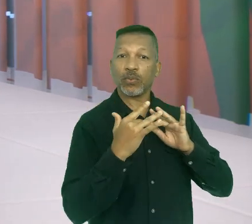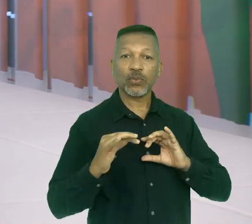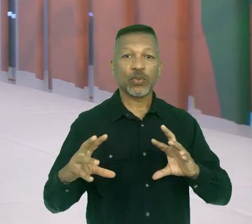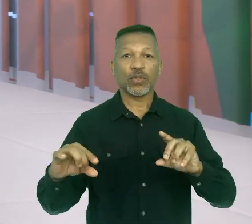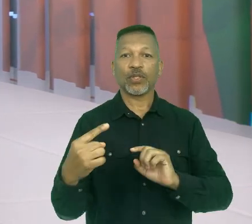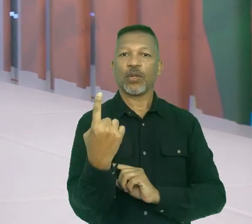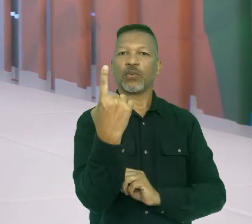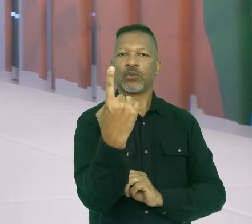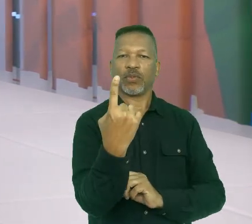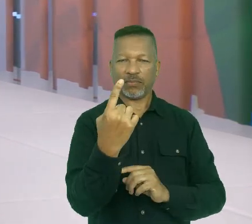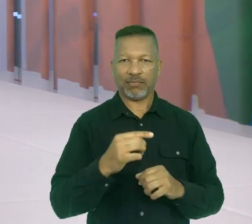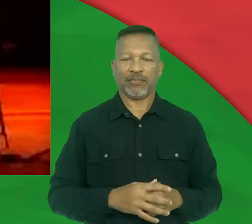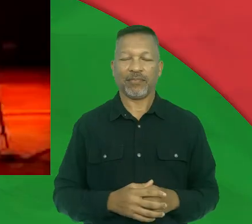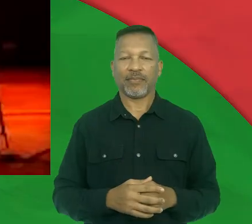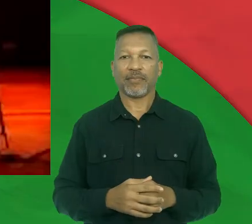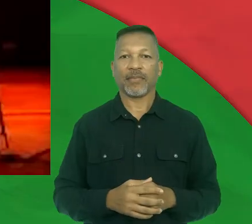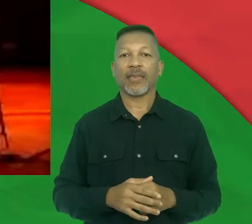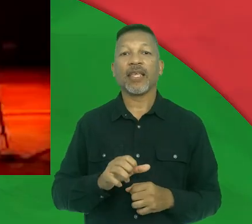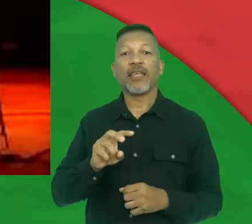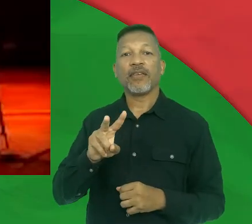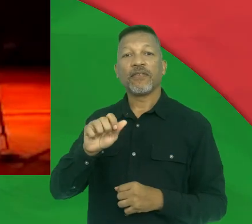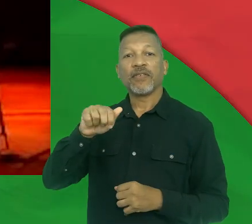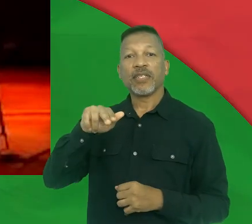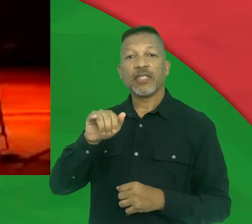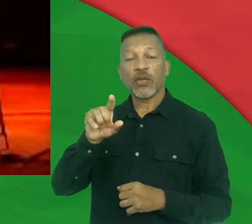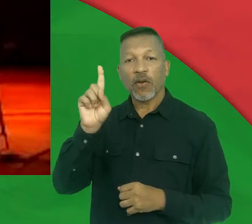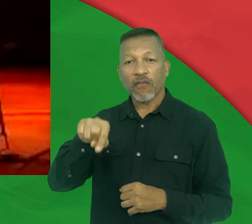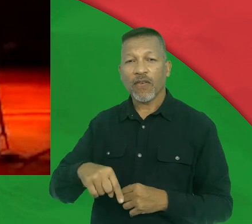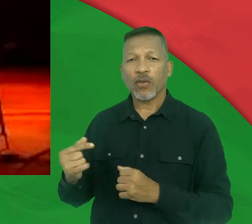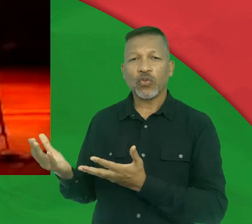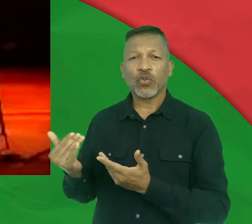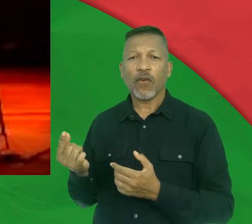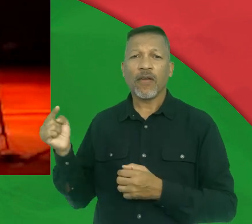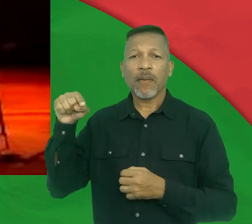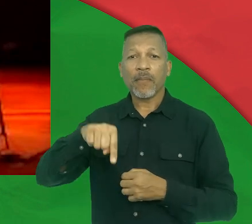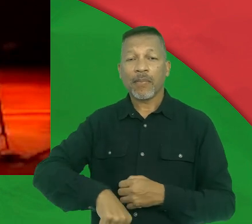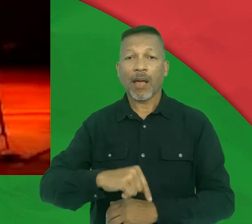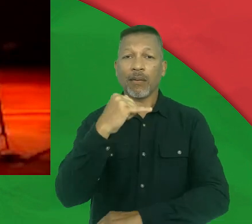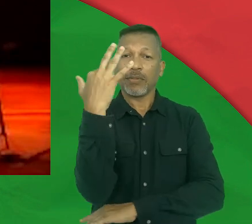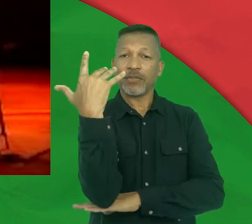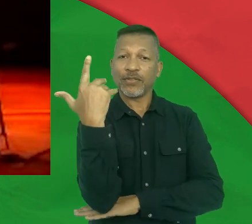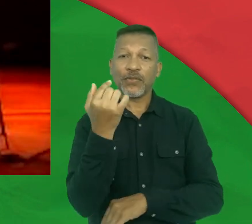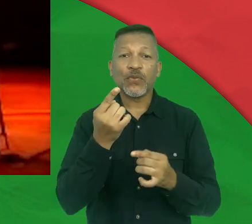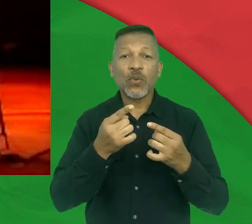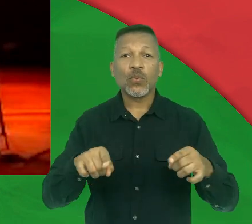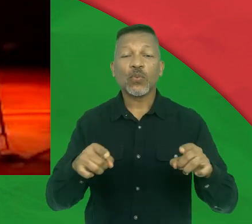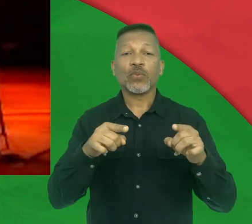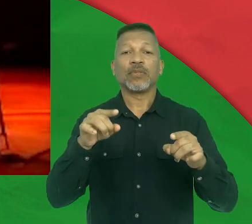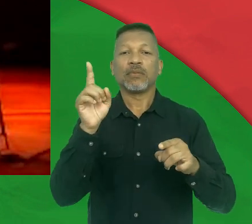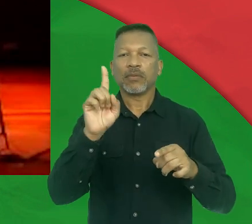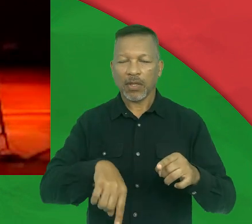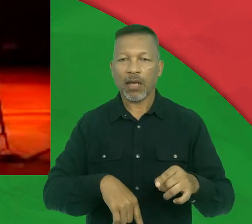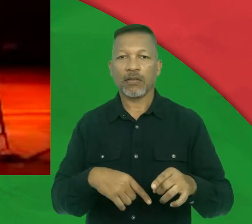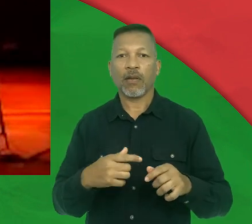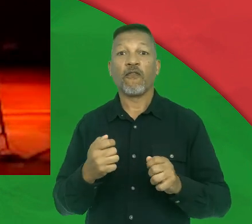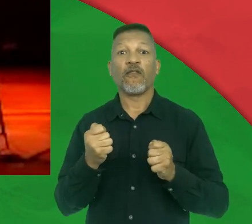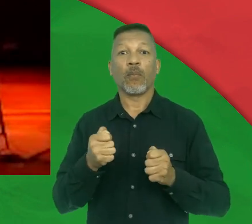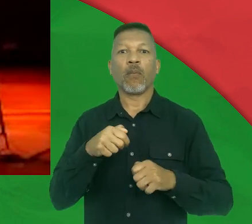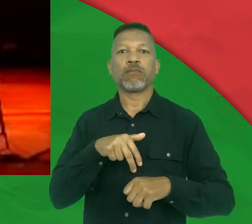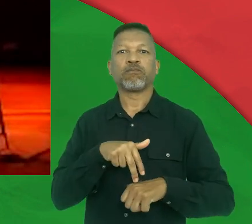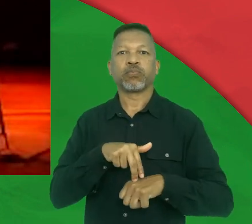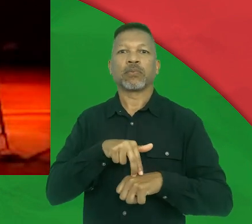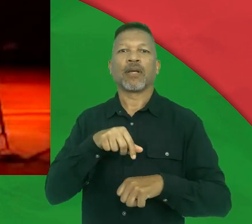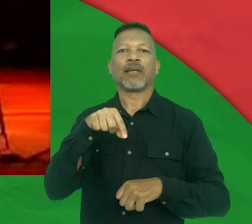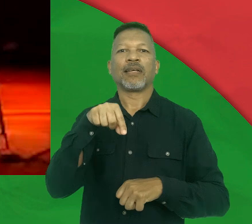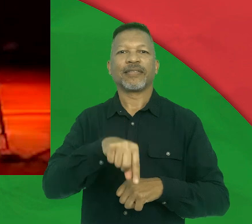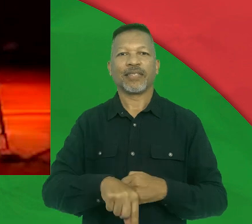todos em um só ritmo. Vaninho Vieira veio jovem para Ipatinga e foi um dos músicos que se